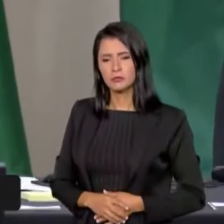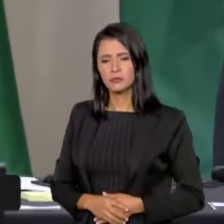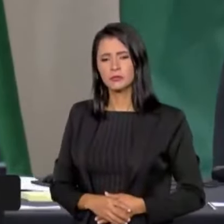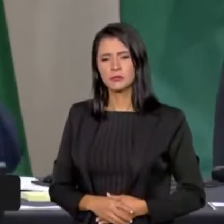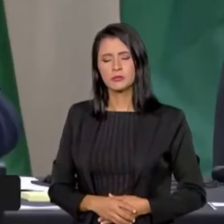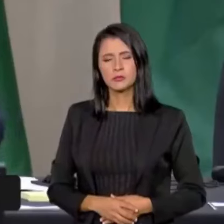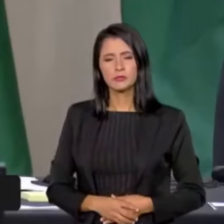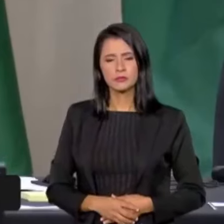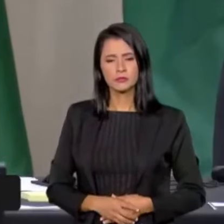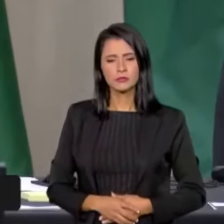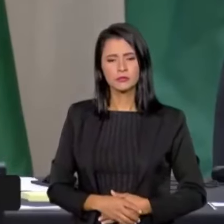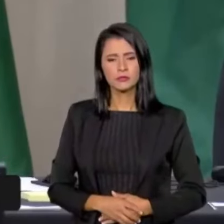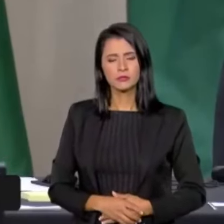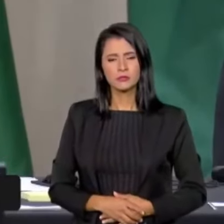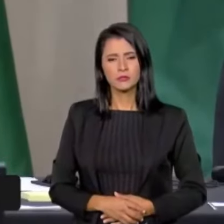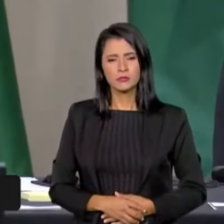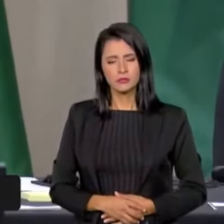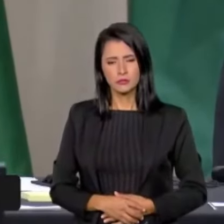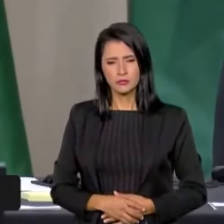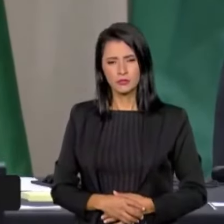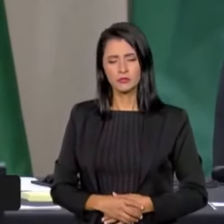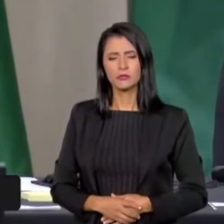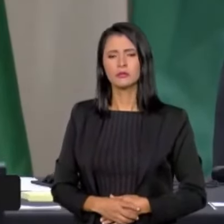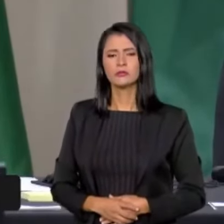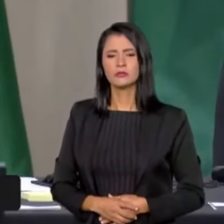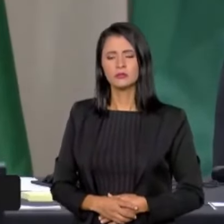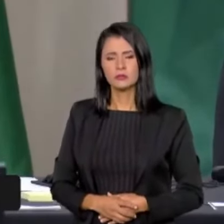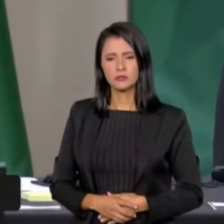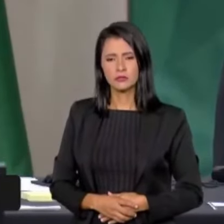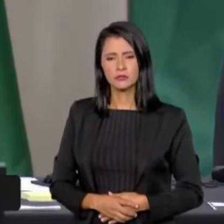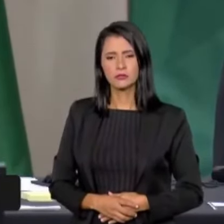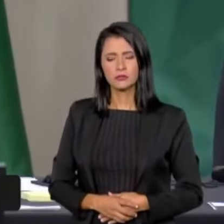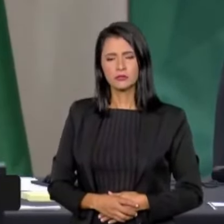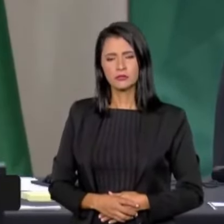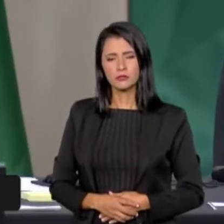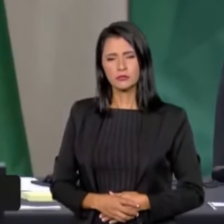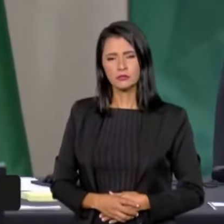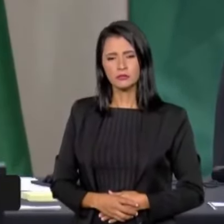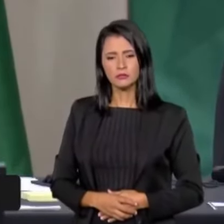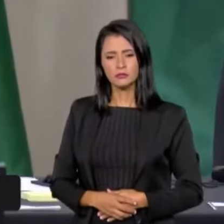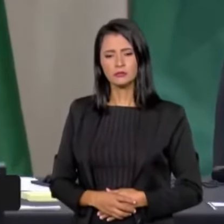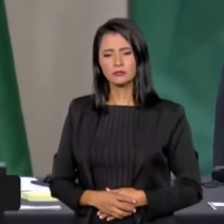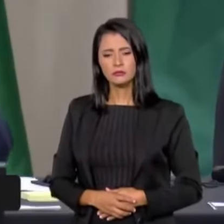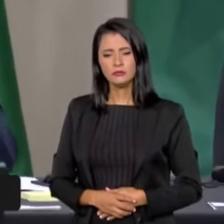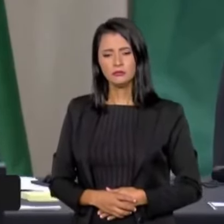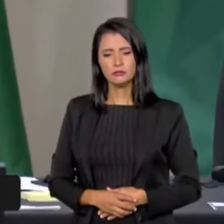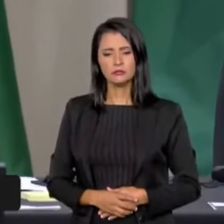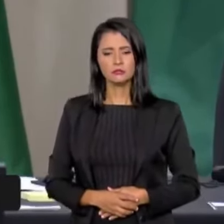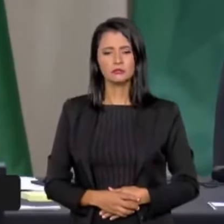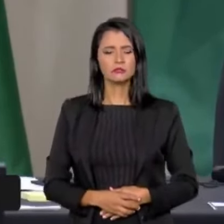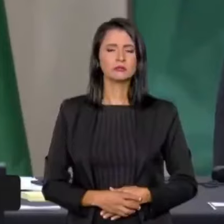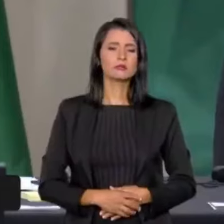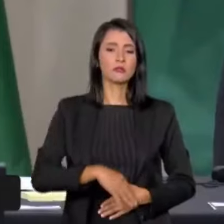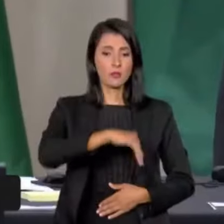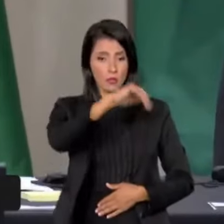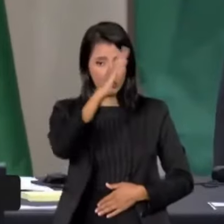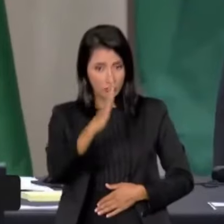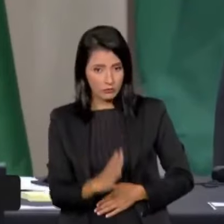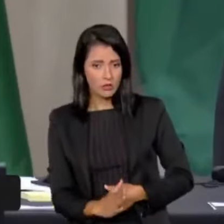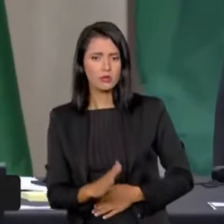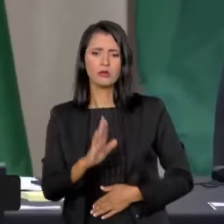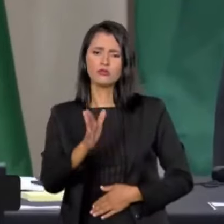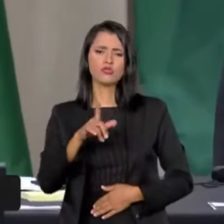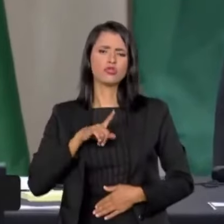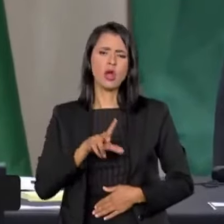a promising economic partner and a strategic political interlocutor. O Brasil já